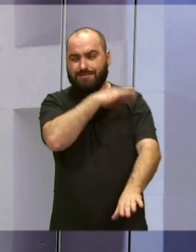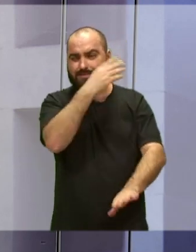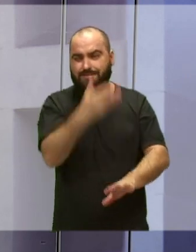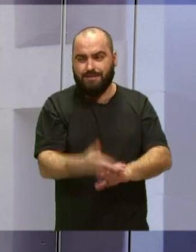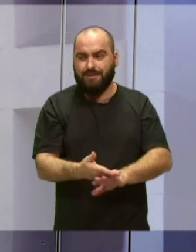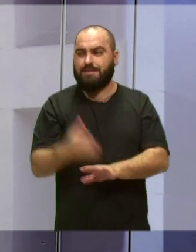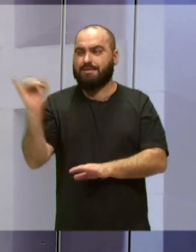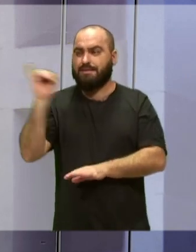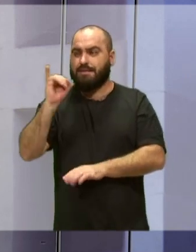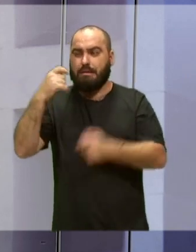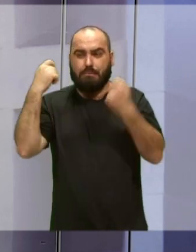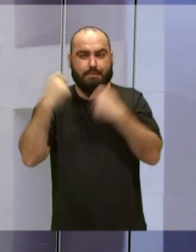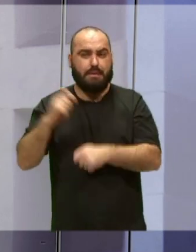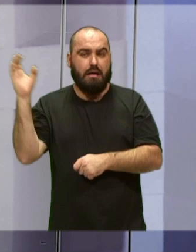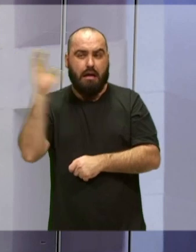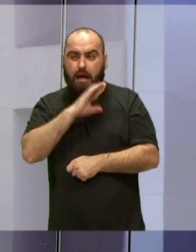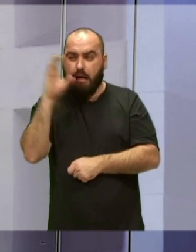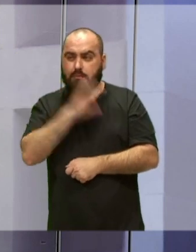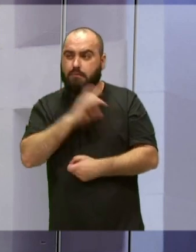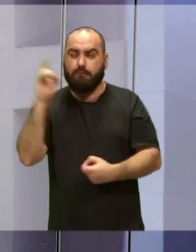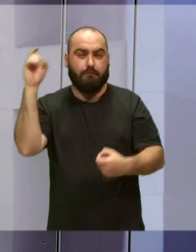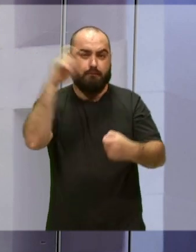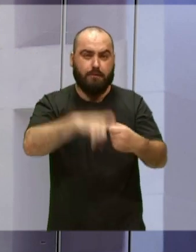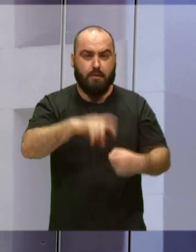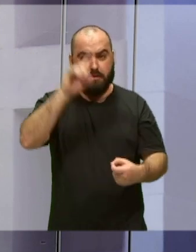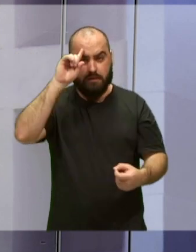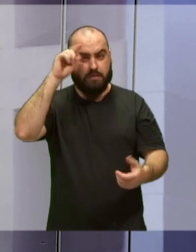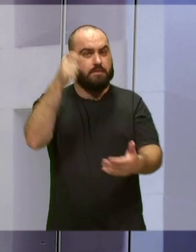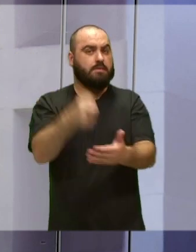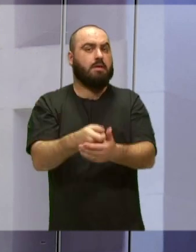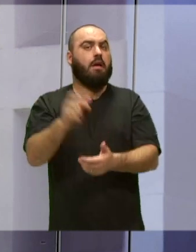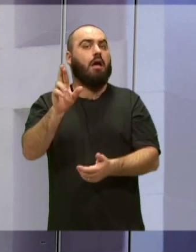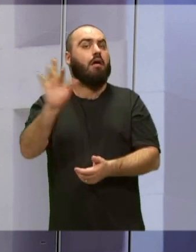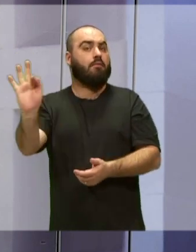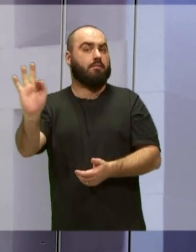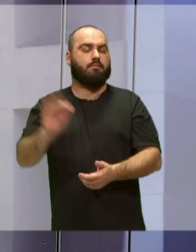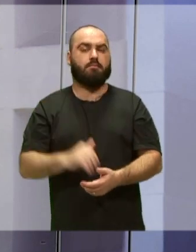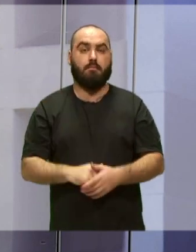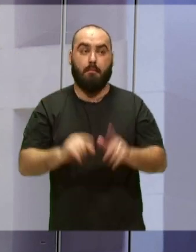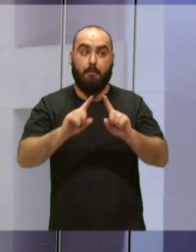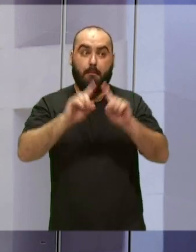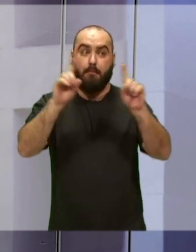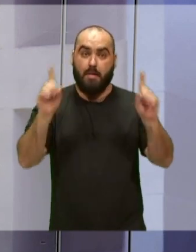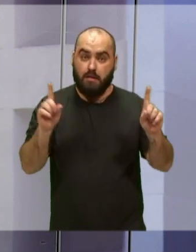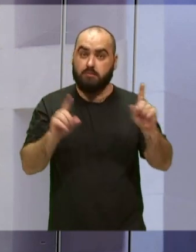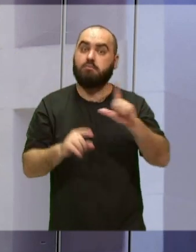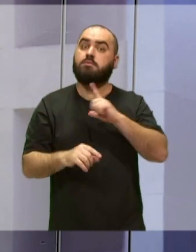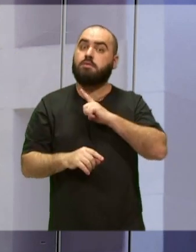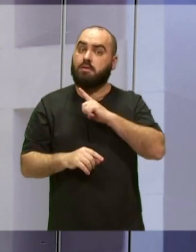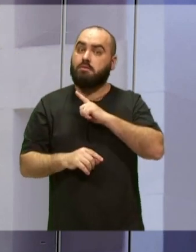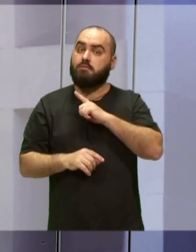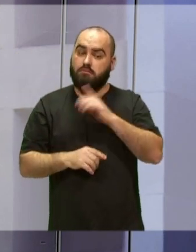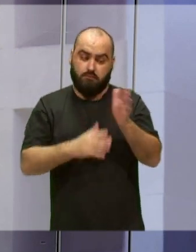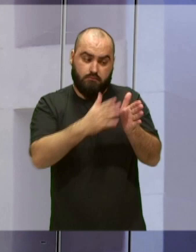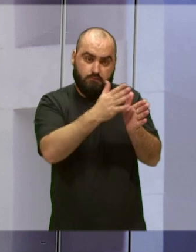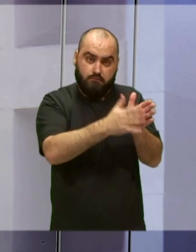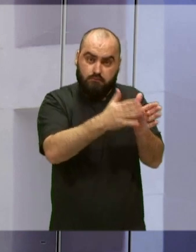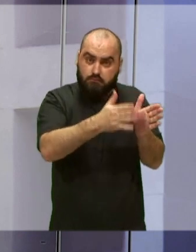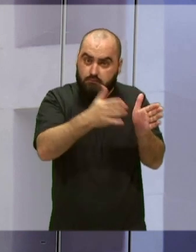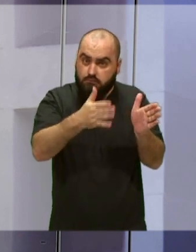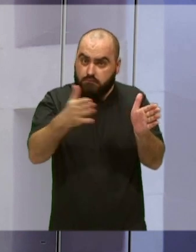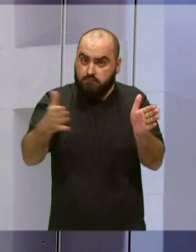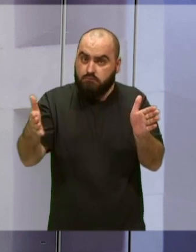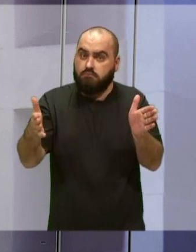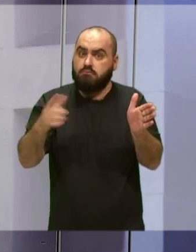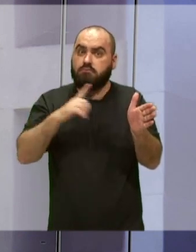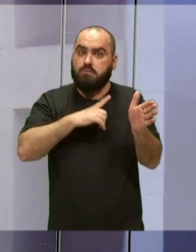legalizado o mais rápido possível essa questão da Receita Federal só que existe um rito existe um